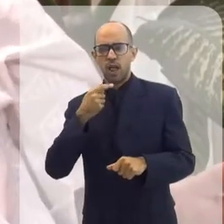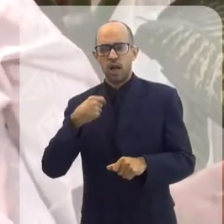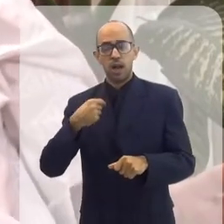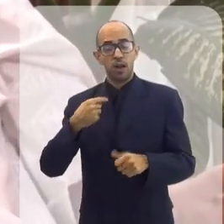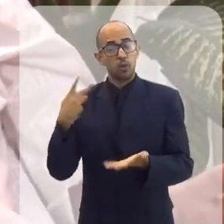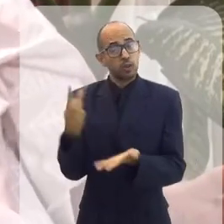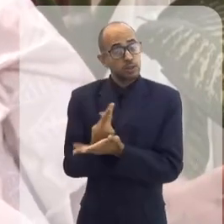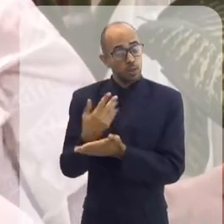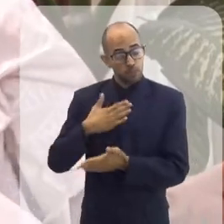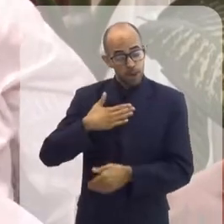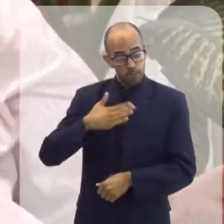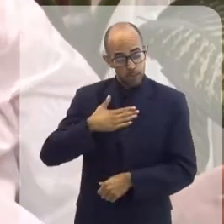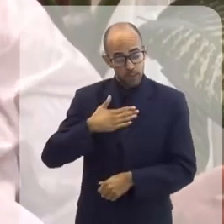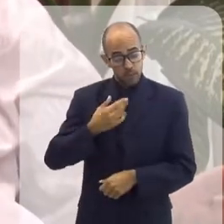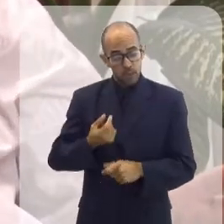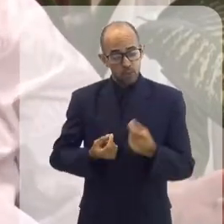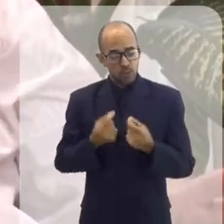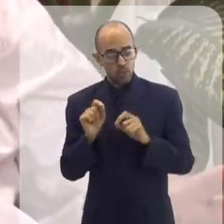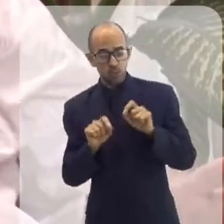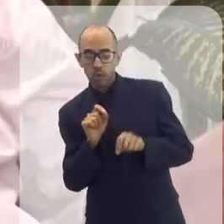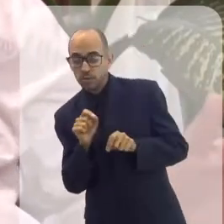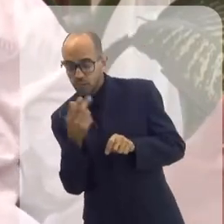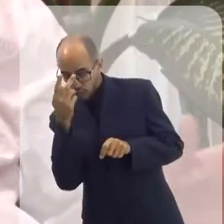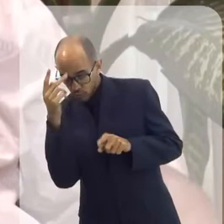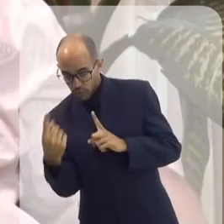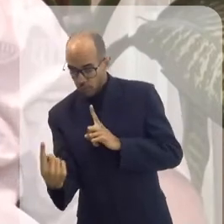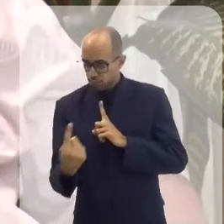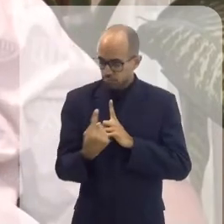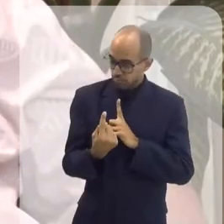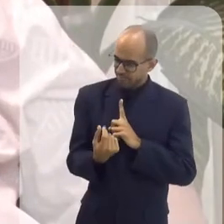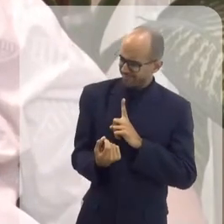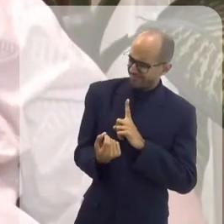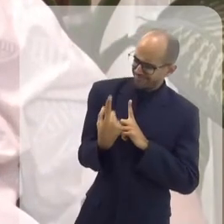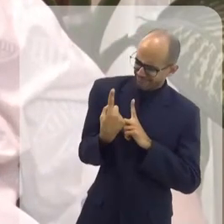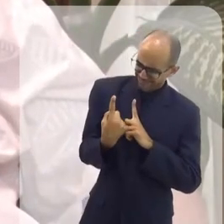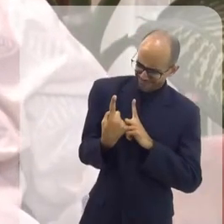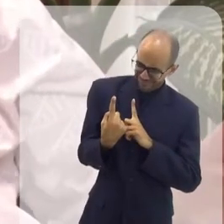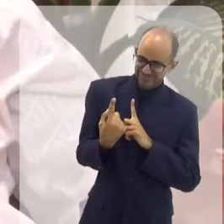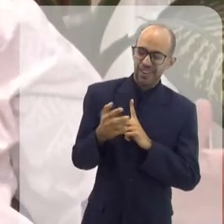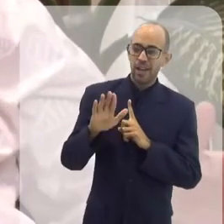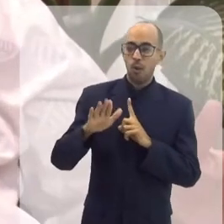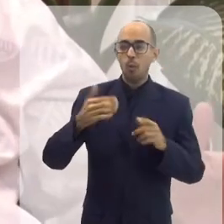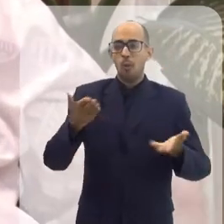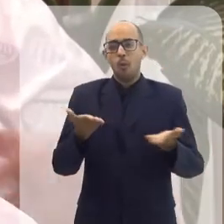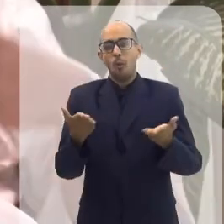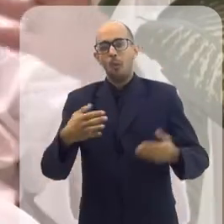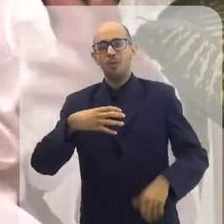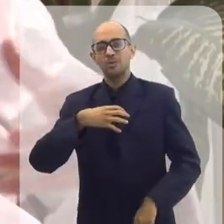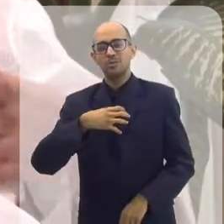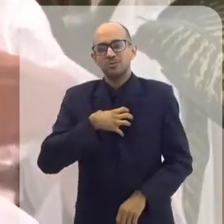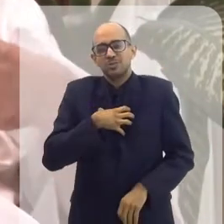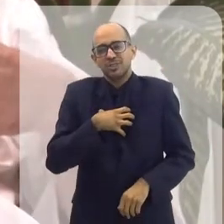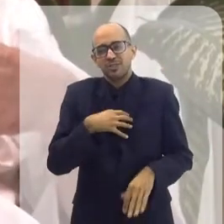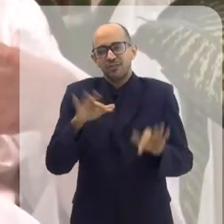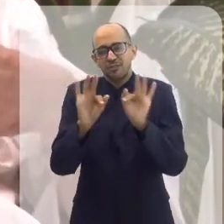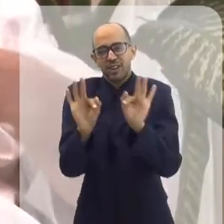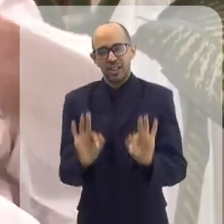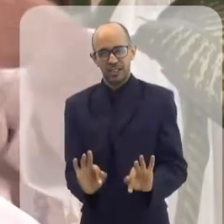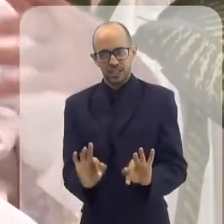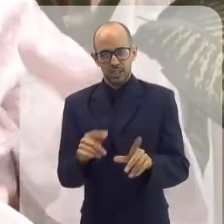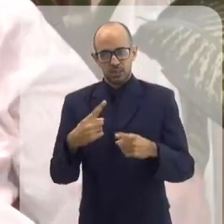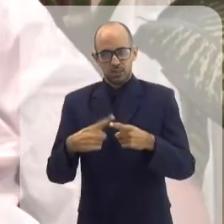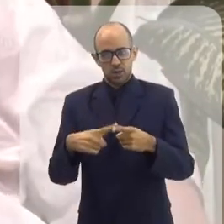sofre estranhamentos sofri muito de estranhamentos é hoje fico feliz de